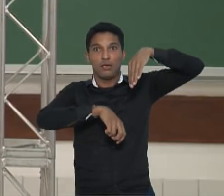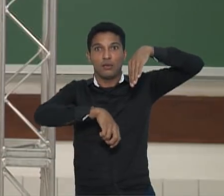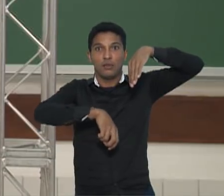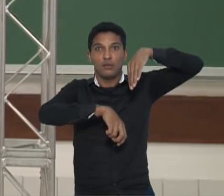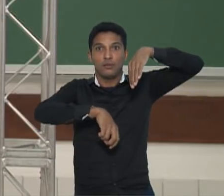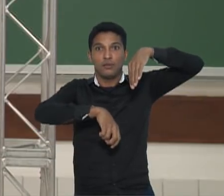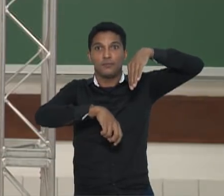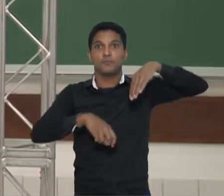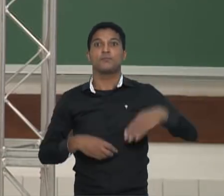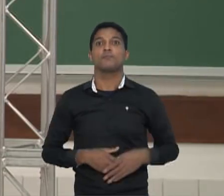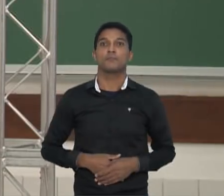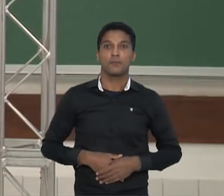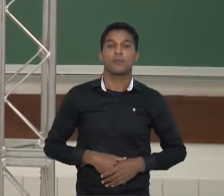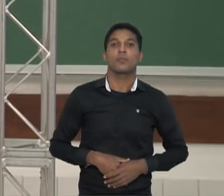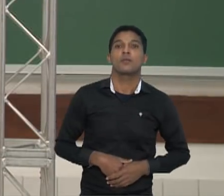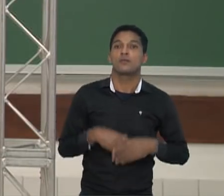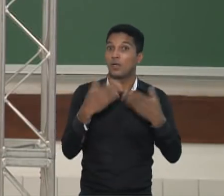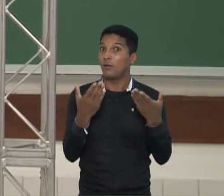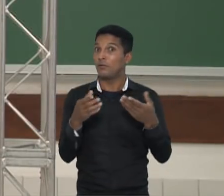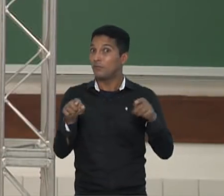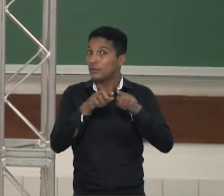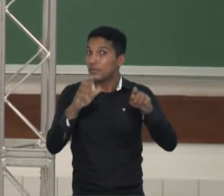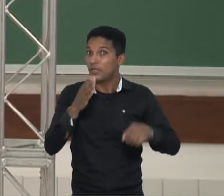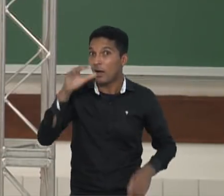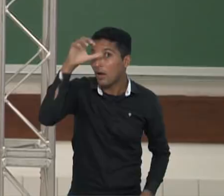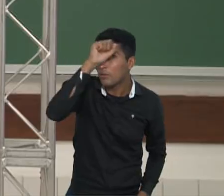já tem aprendido, né,